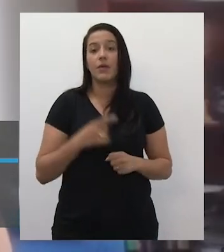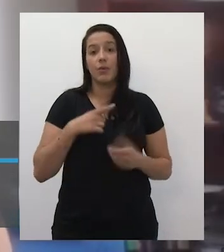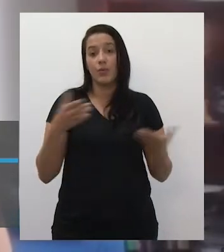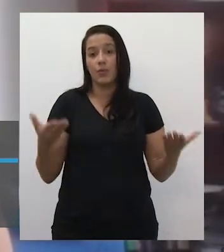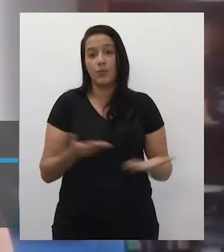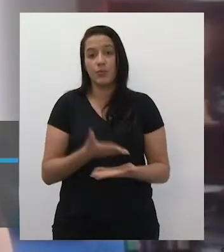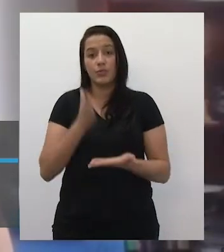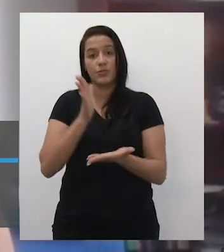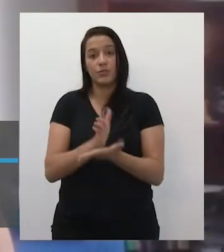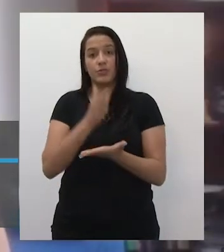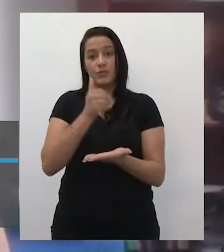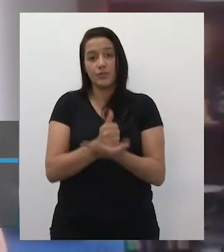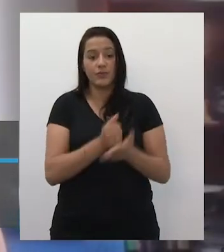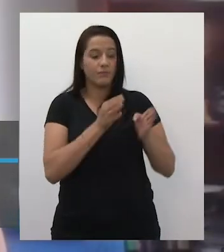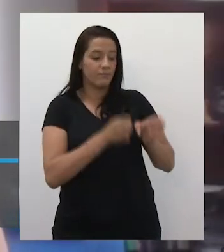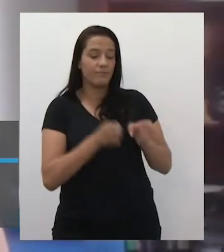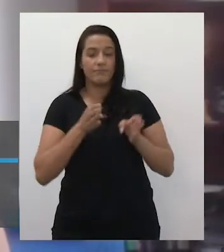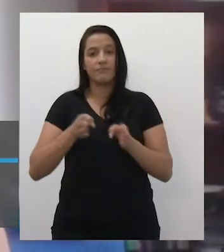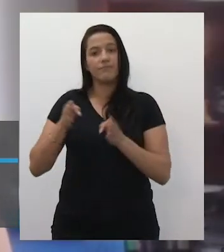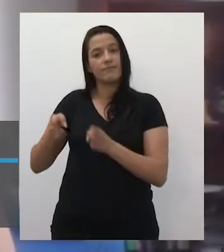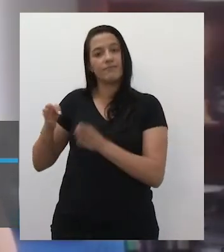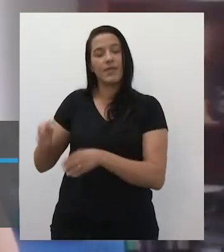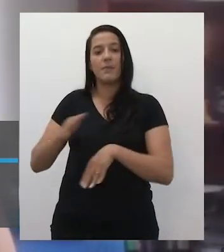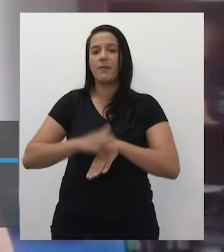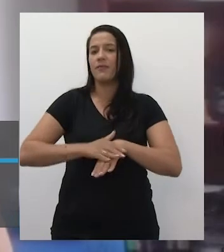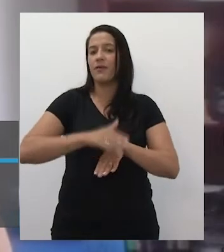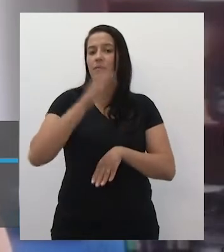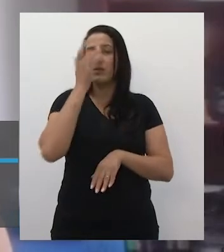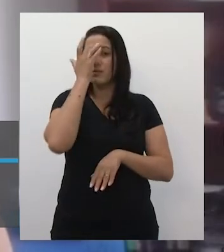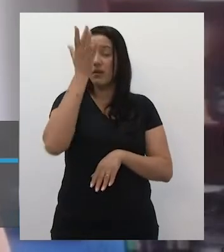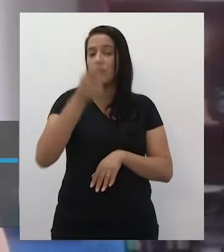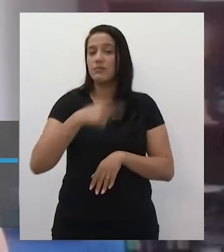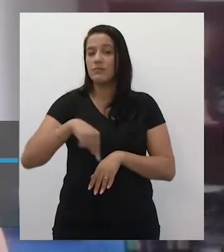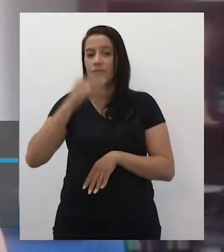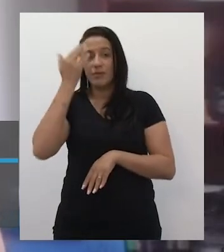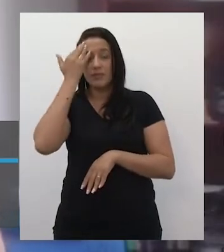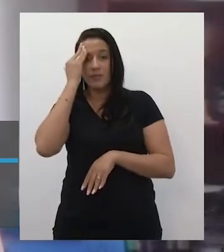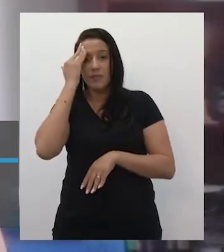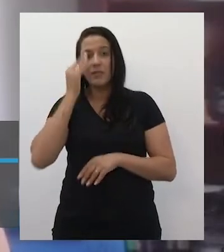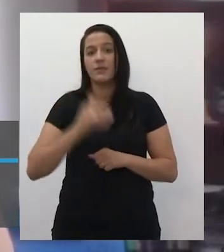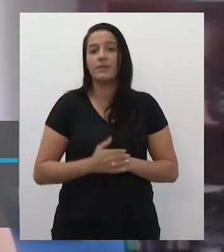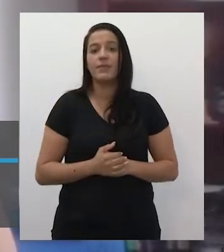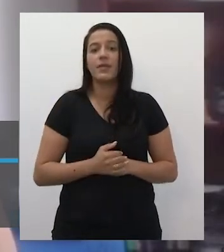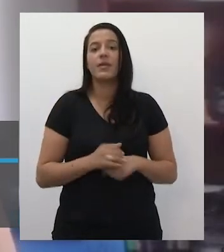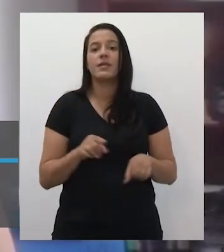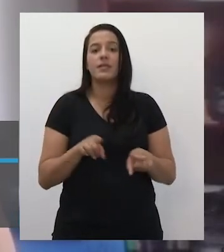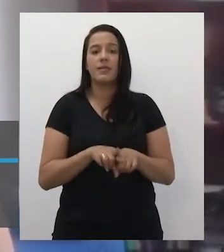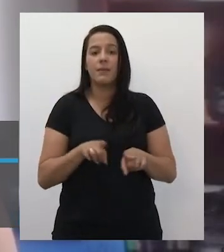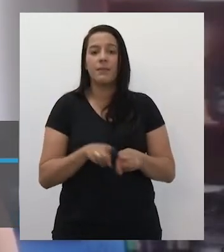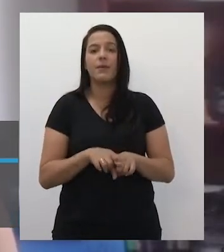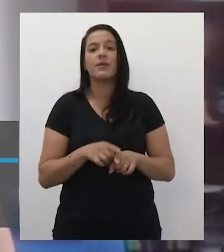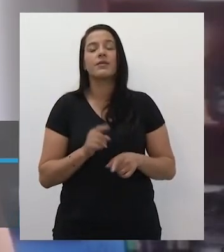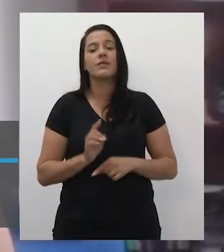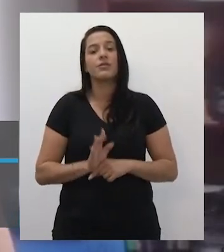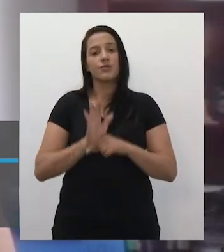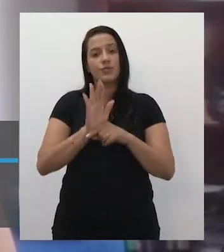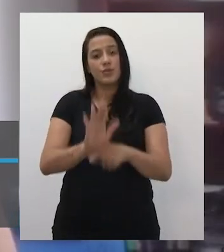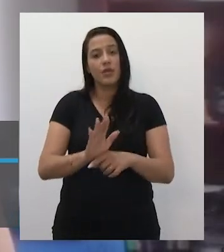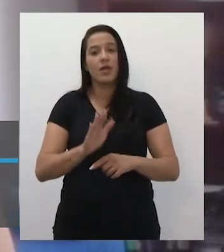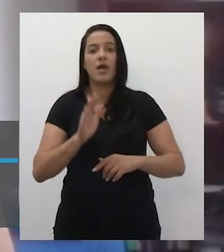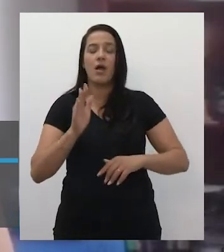para contar. E é isso, né? As macrocompetências socioemocionais, a gente trata